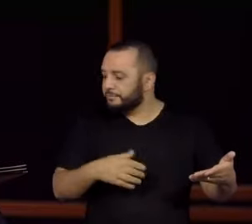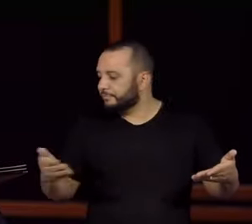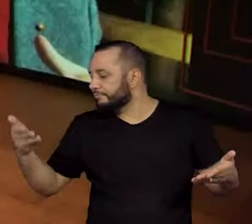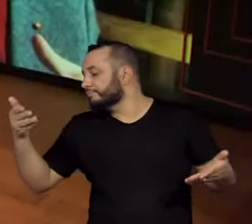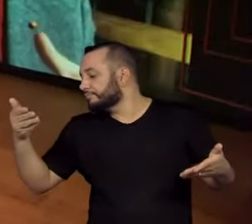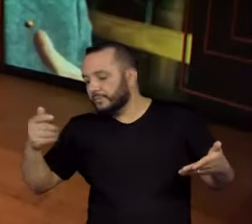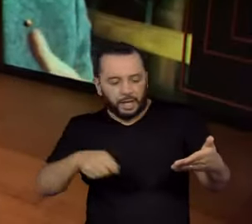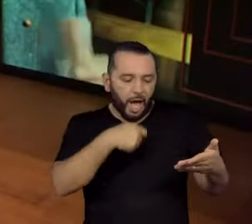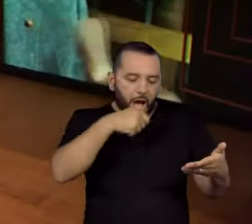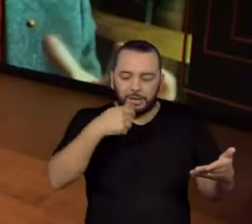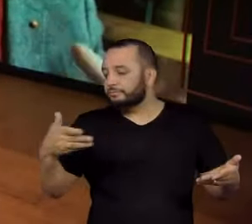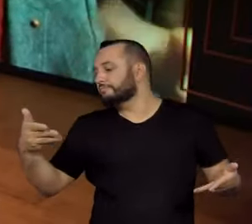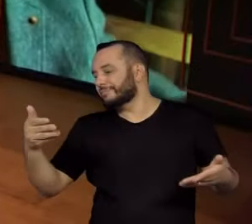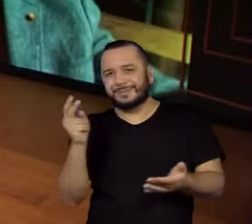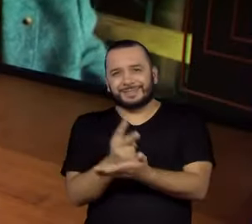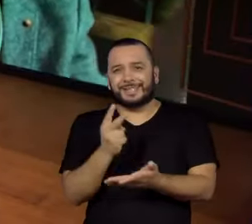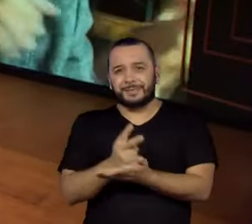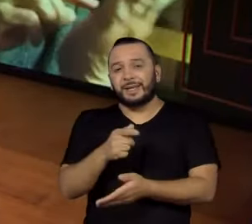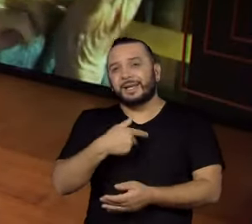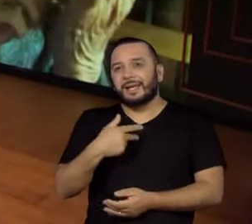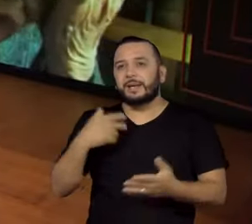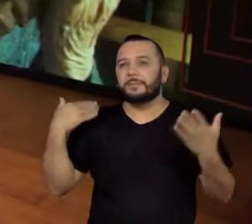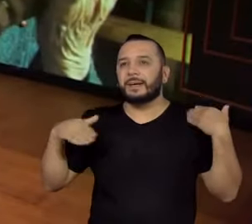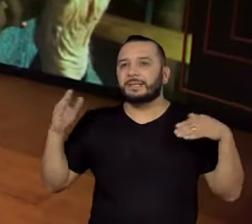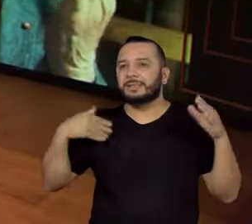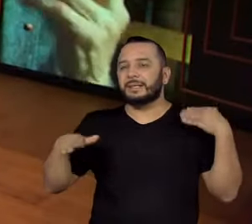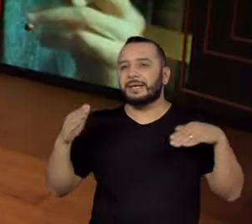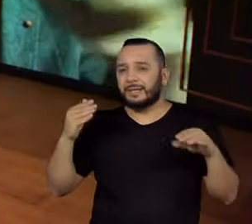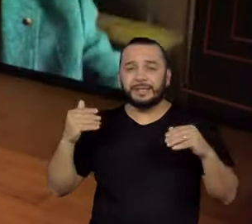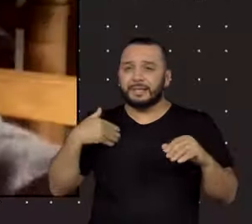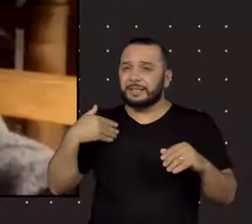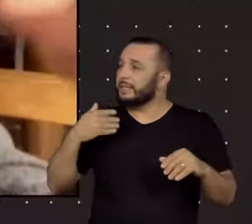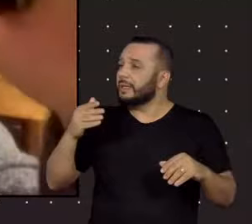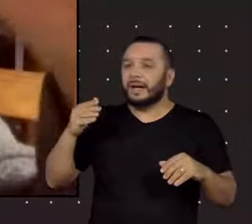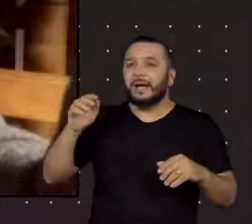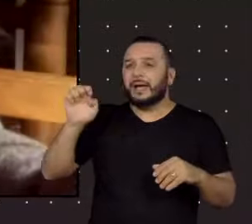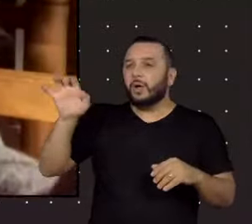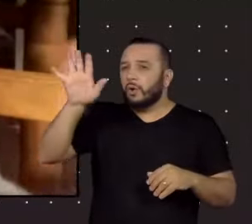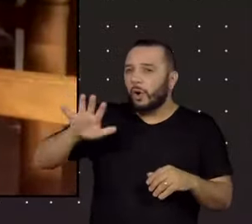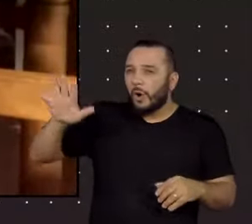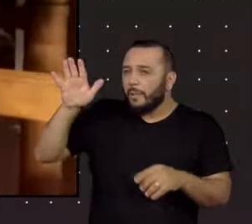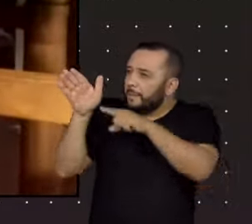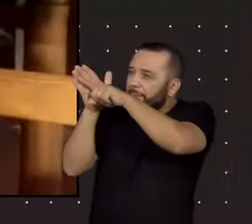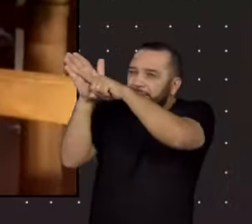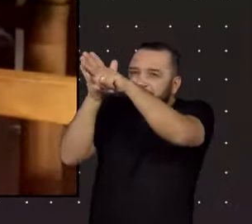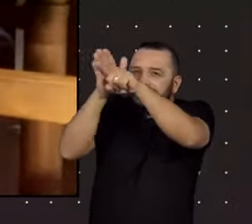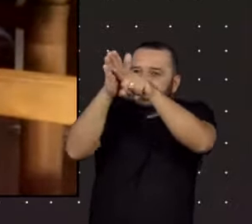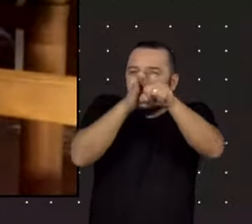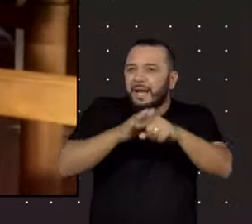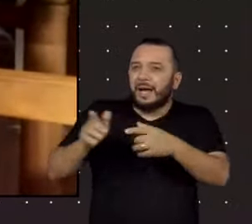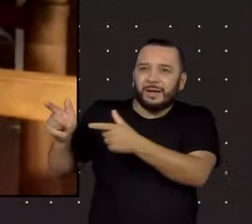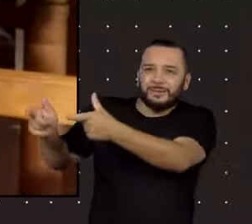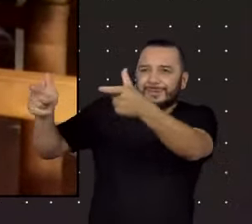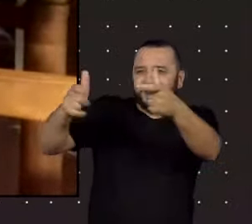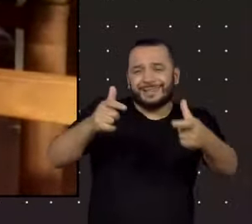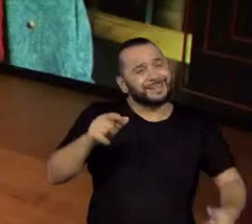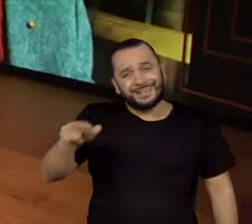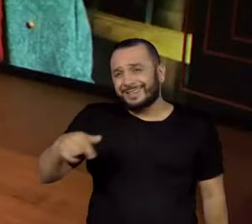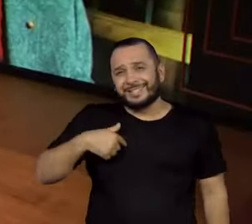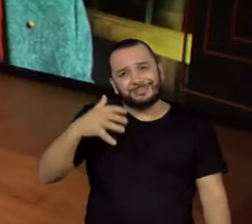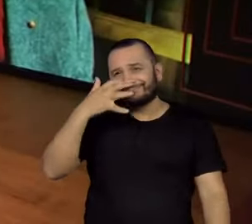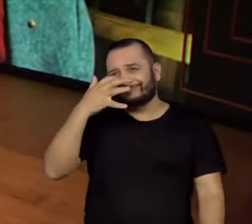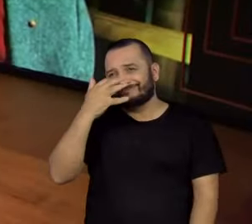fazia passeios pela Europa, enquanto todo mundo ficava brincando, ele ficava lendo nos livros o que era aquela região, era uma coisa impressionante. Por isso